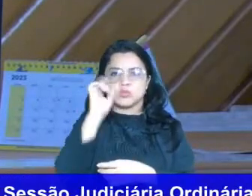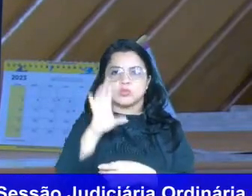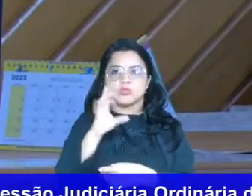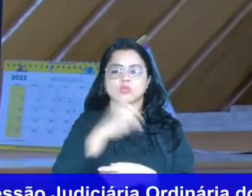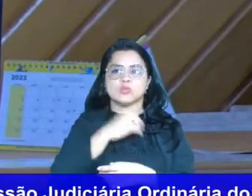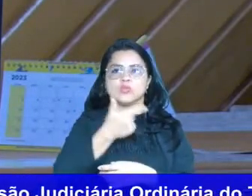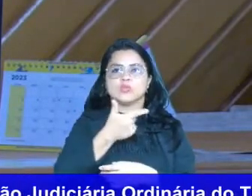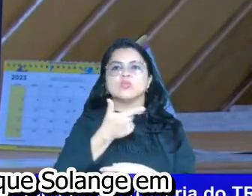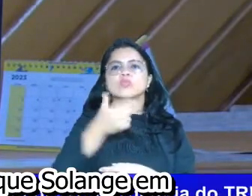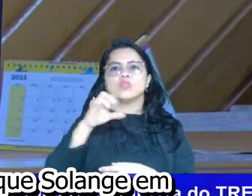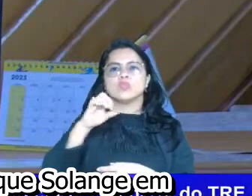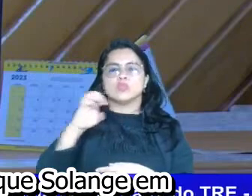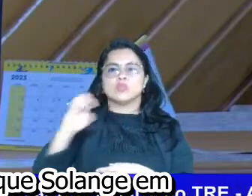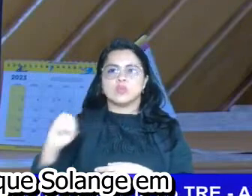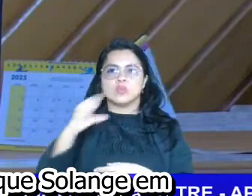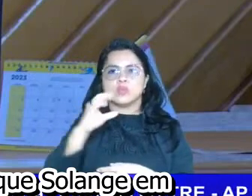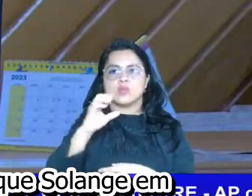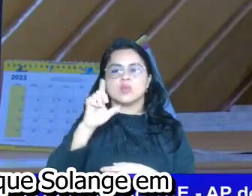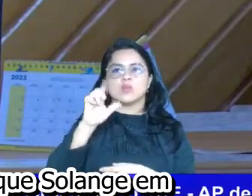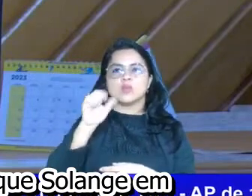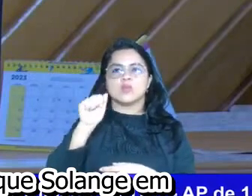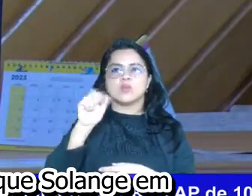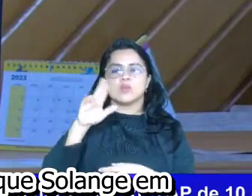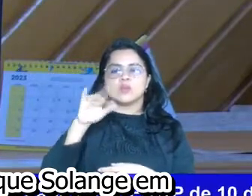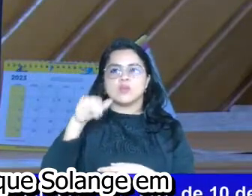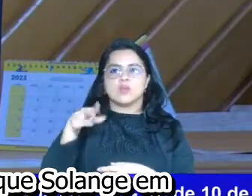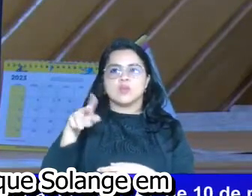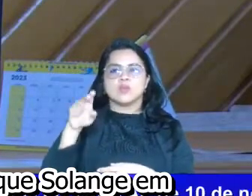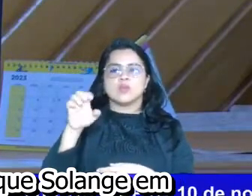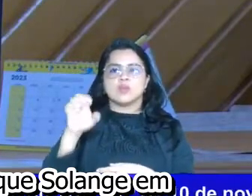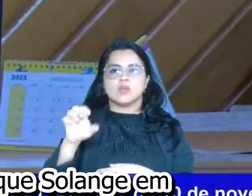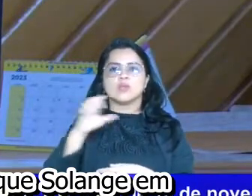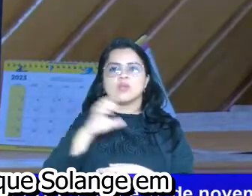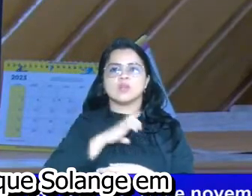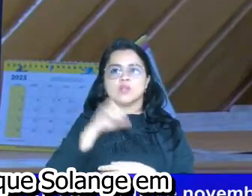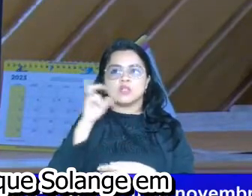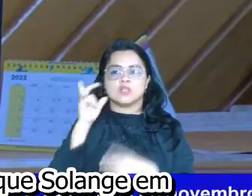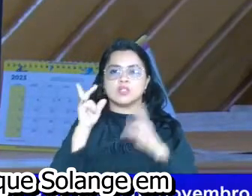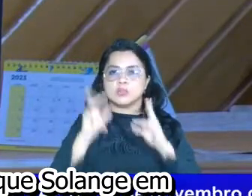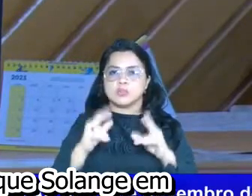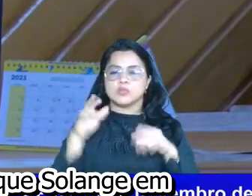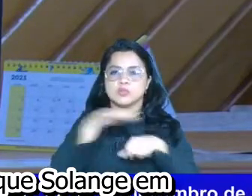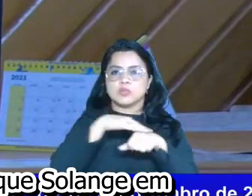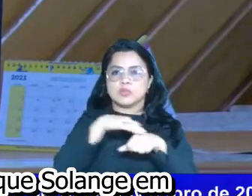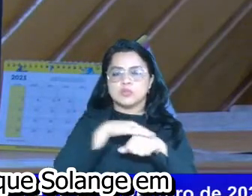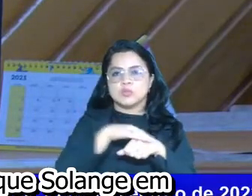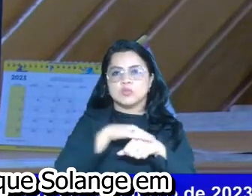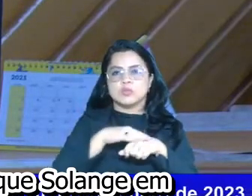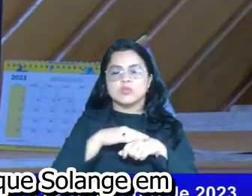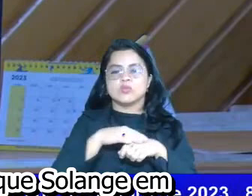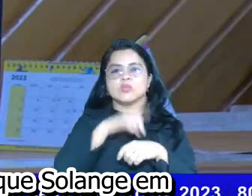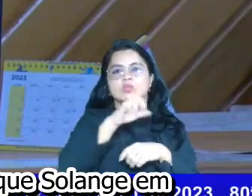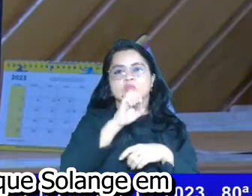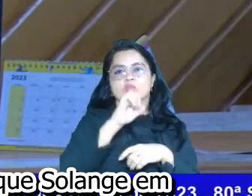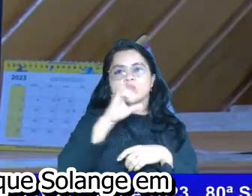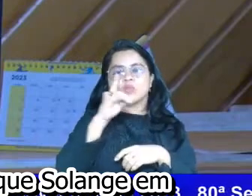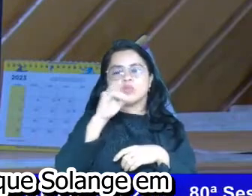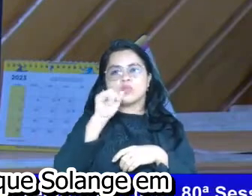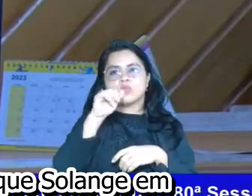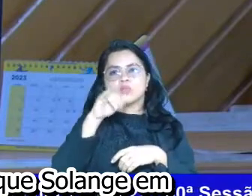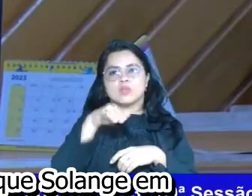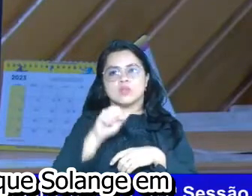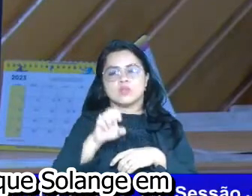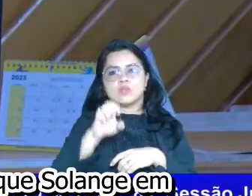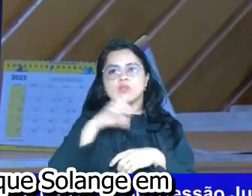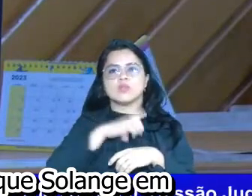o 290 Clarine, mas há diversos. E nessa mesma conversa, Leidiane menciona para Adriano